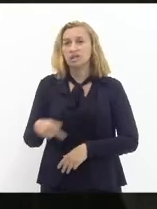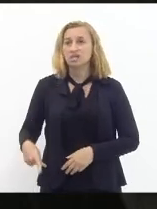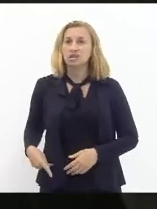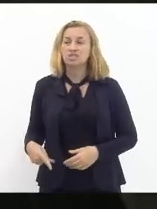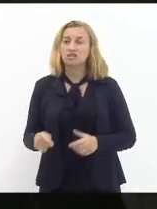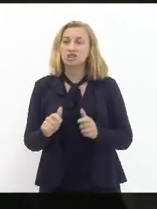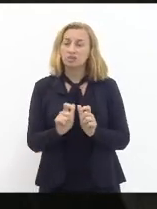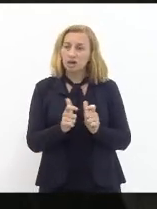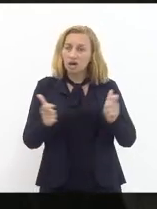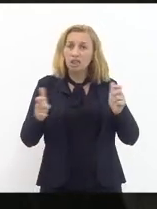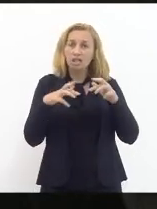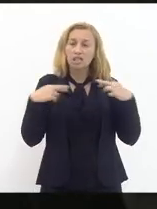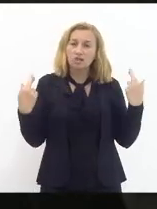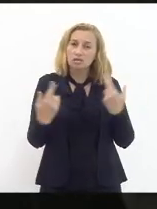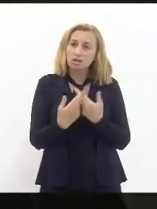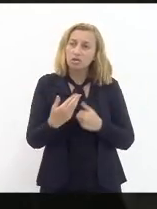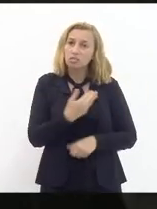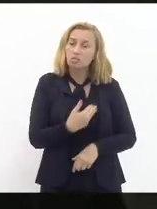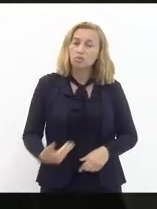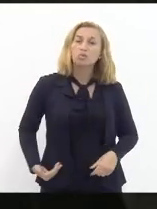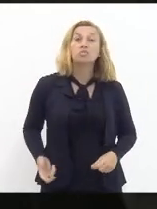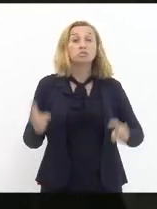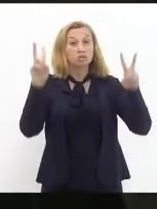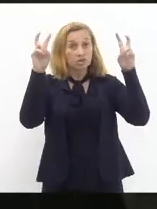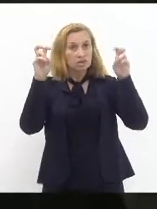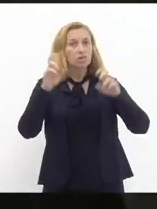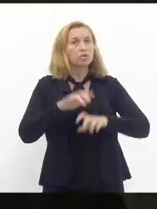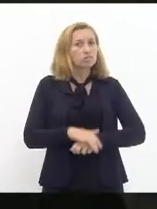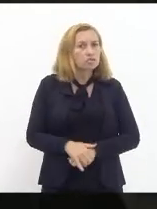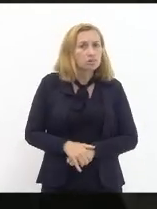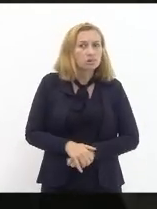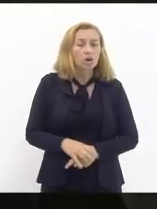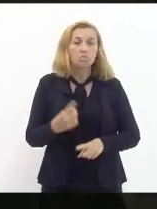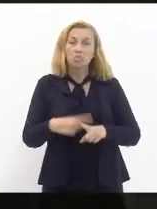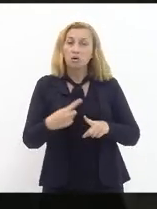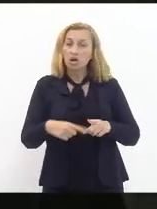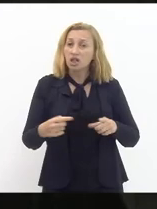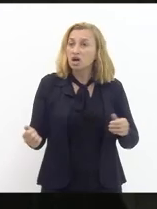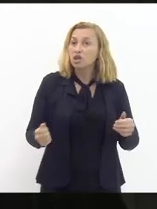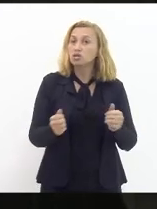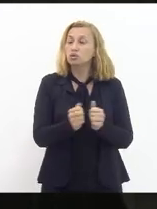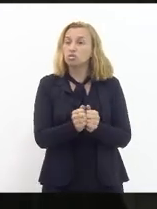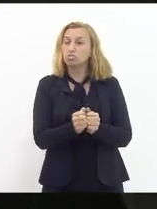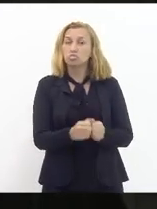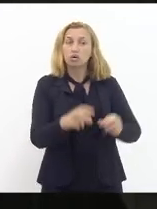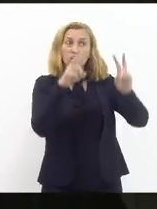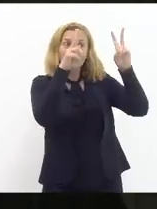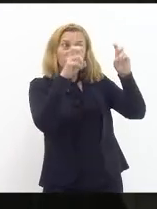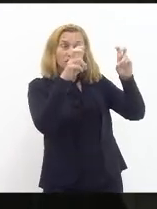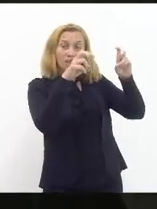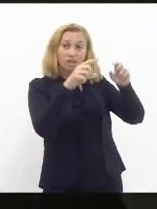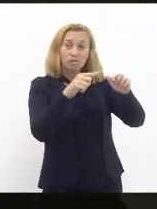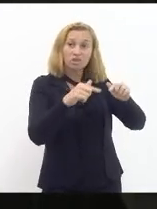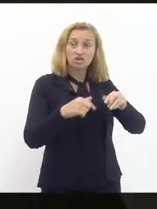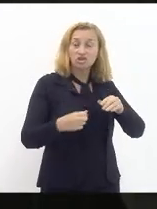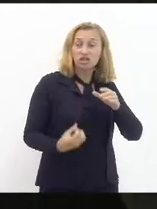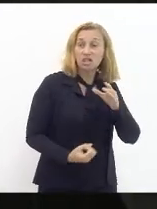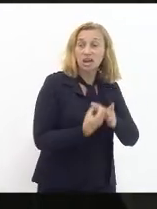grande audiência pública sobre esse tema, porque envolve tema de geração de